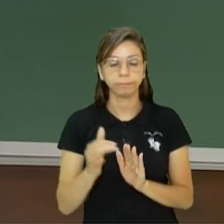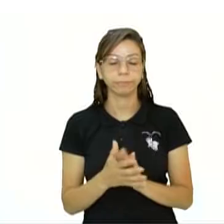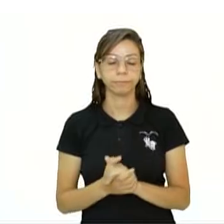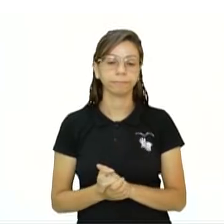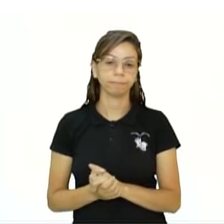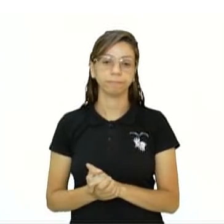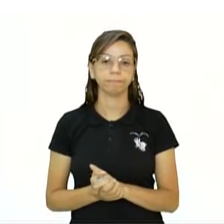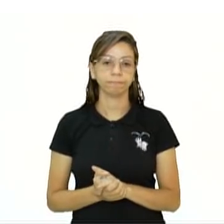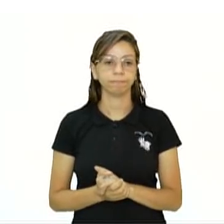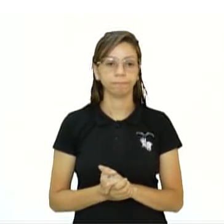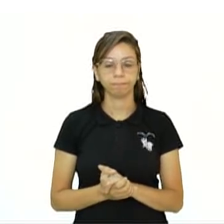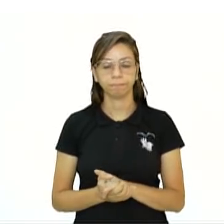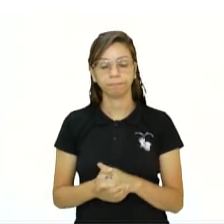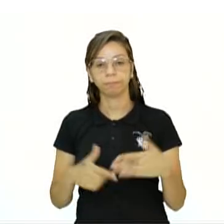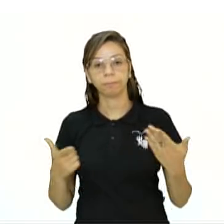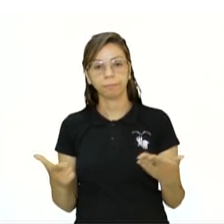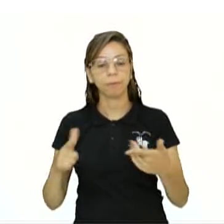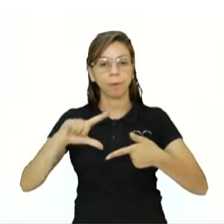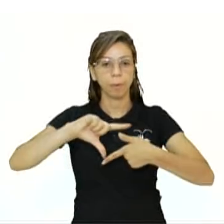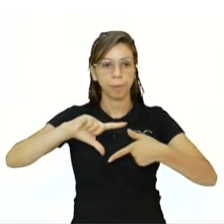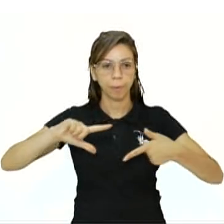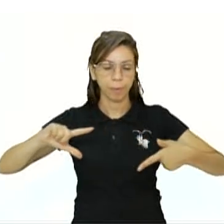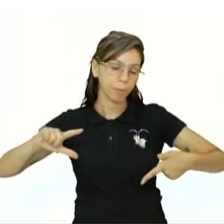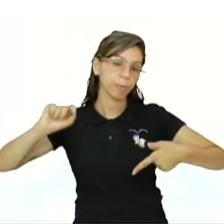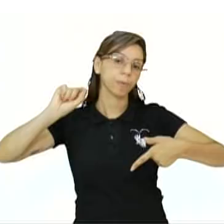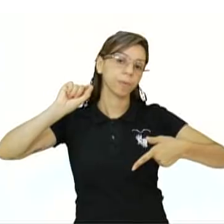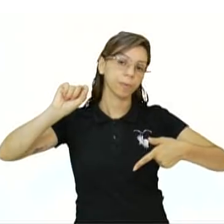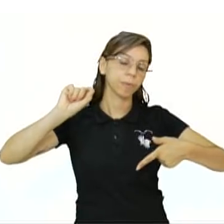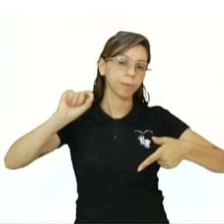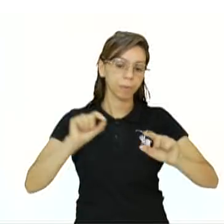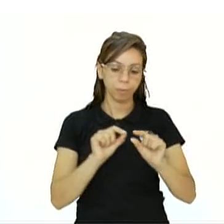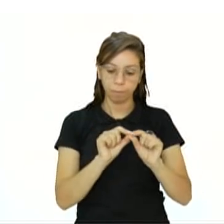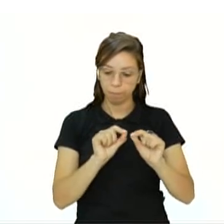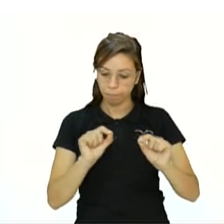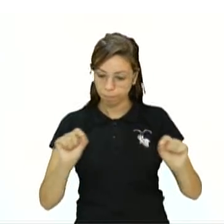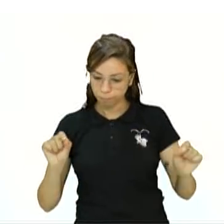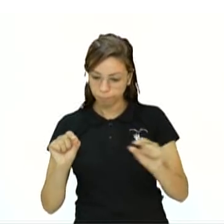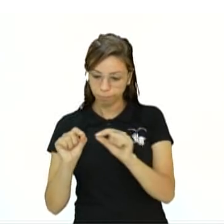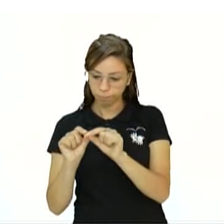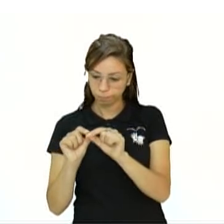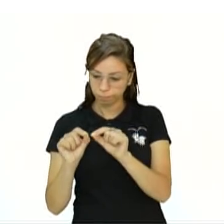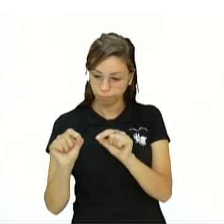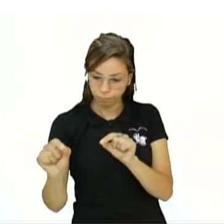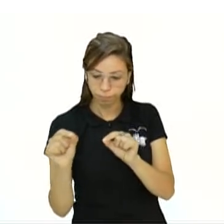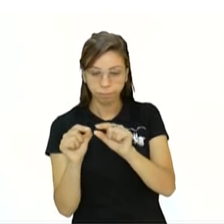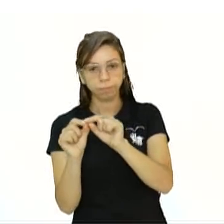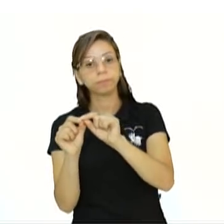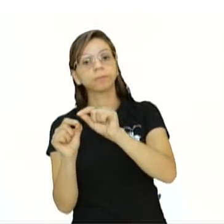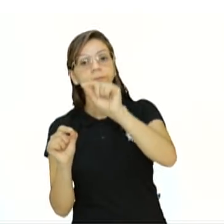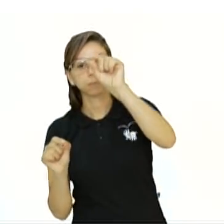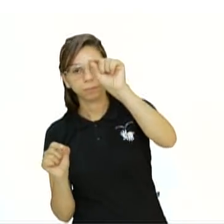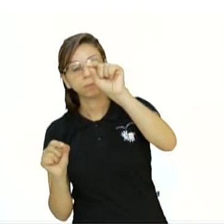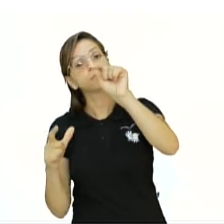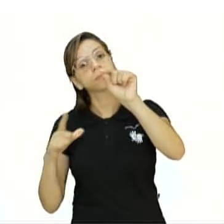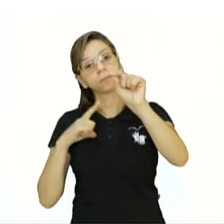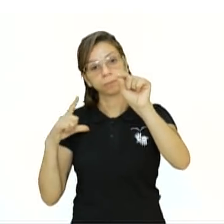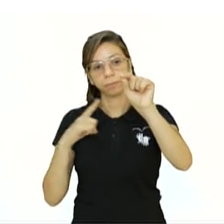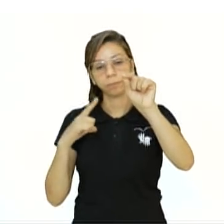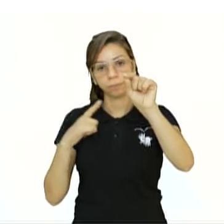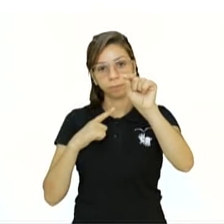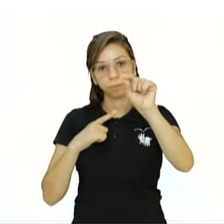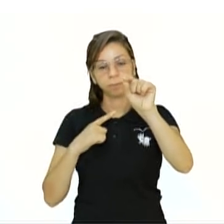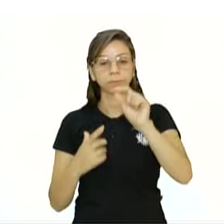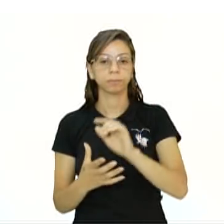geométricos. Os sólidos geométricos são objetos tridimensionais, possuem largura, comprimento